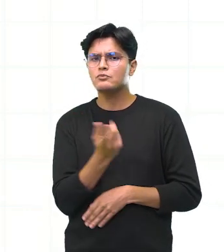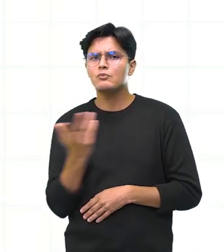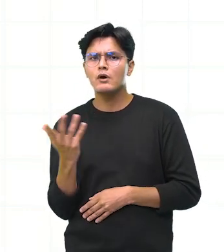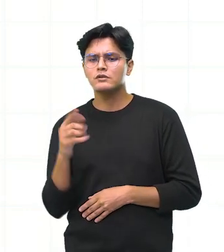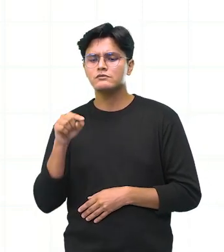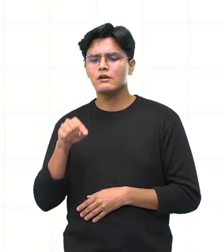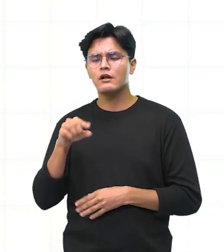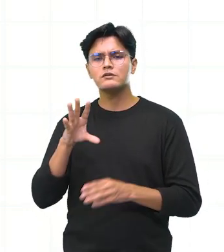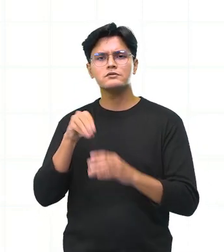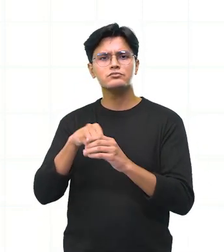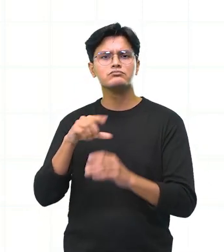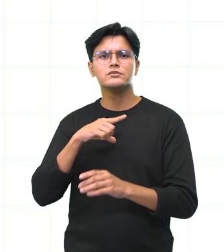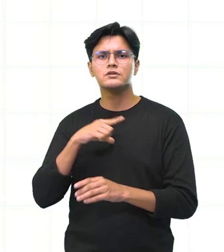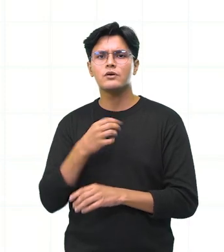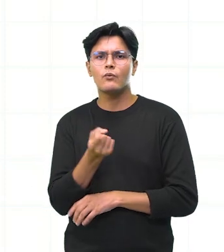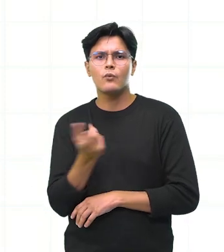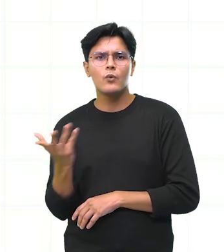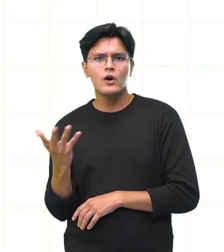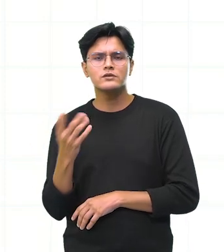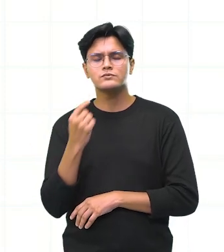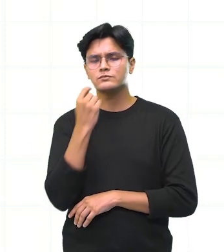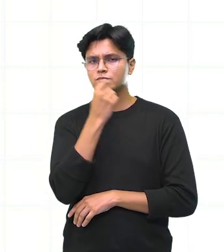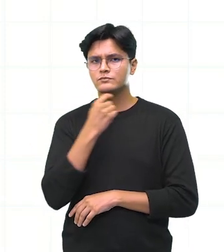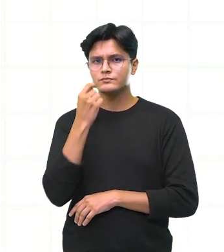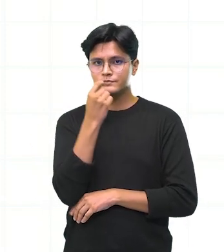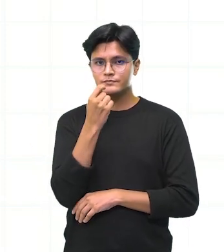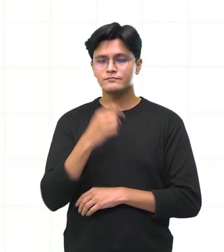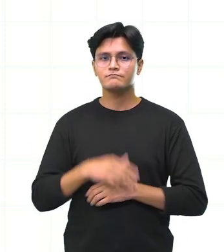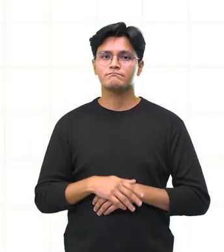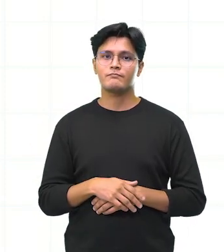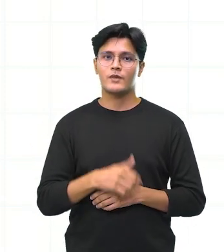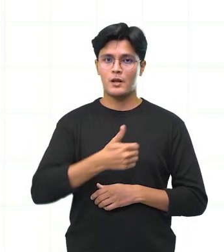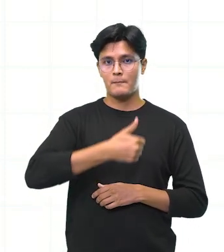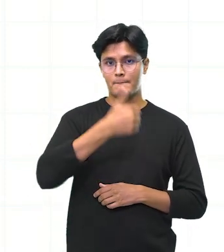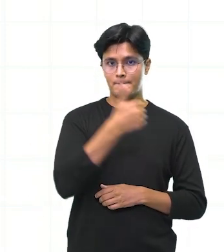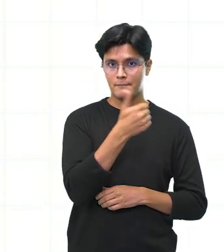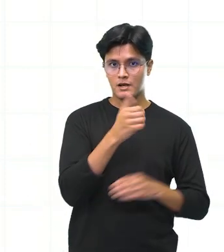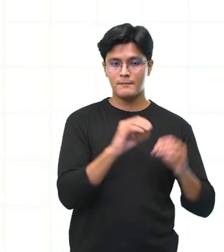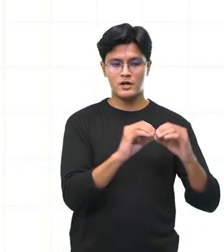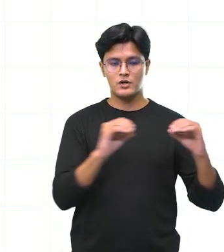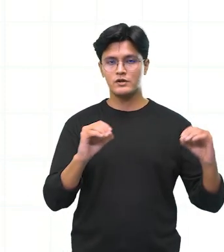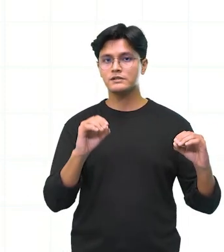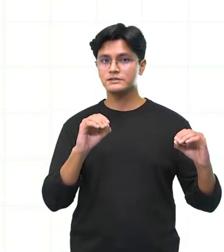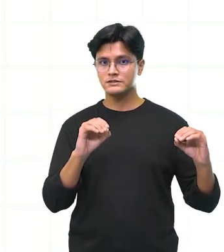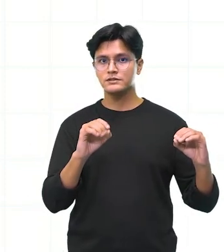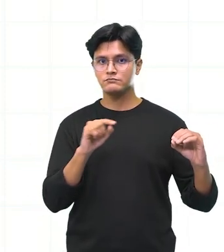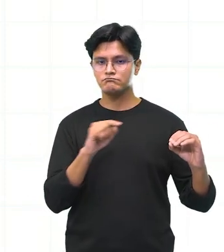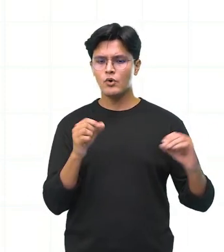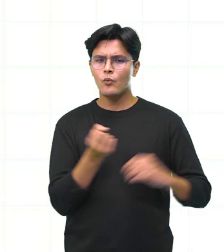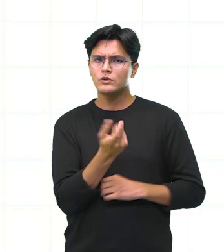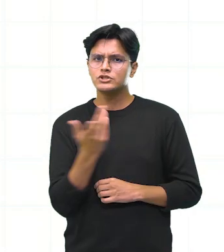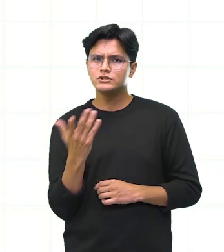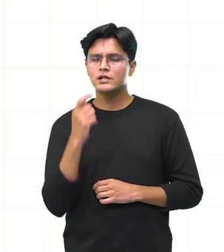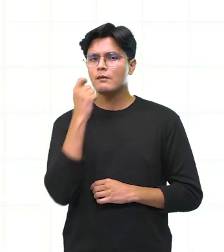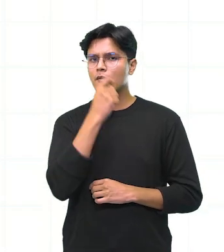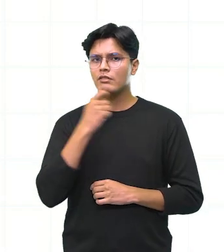Primeira oração, não sei quantos batons, porque o verbo sei está aqui na primeira